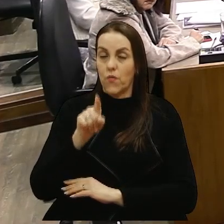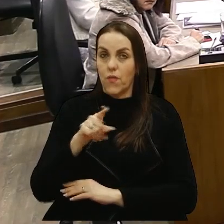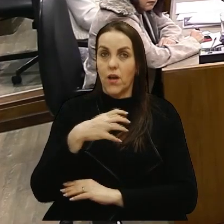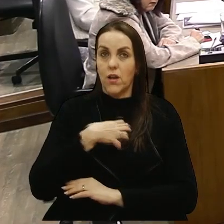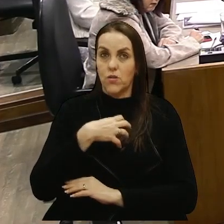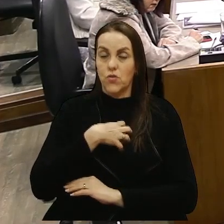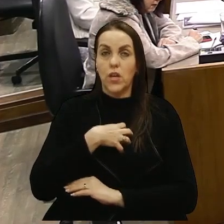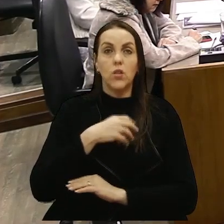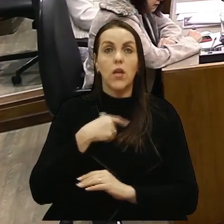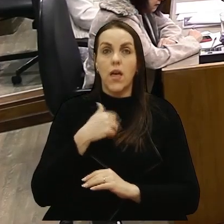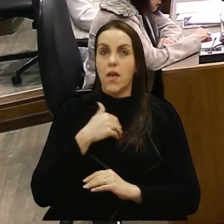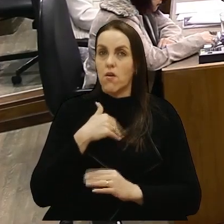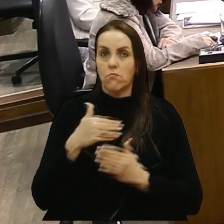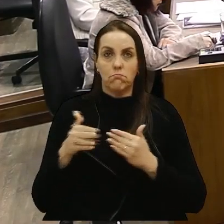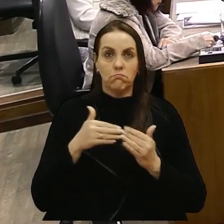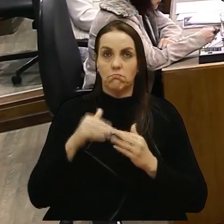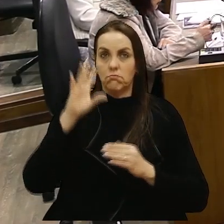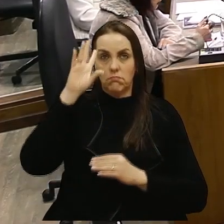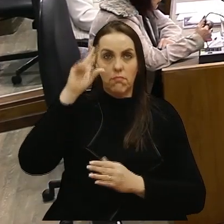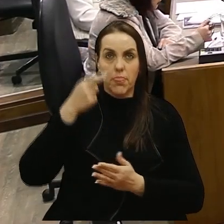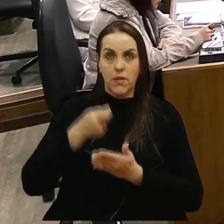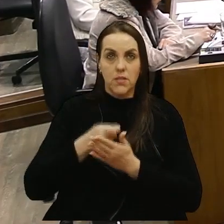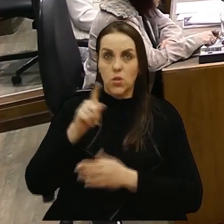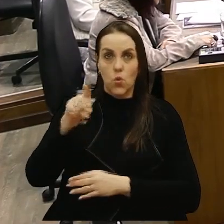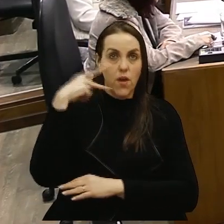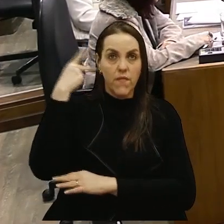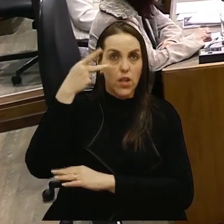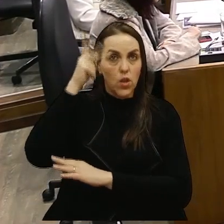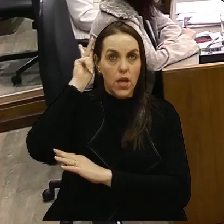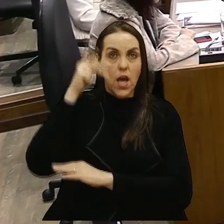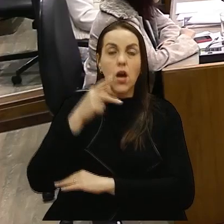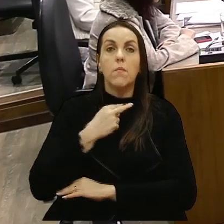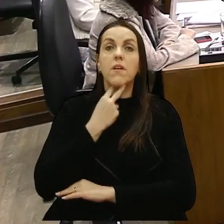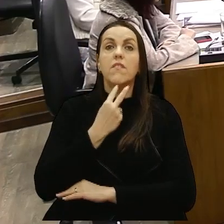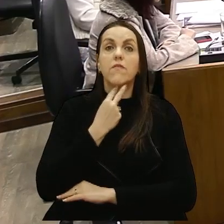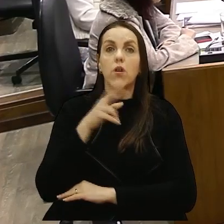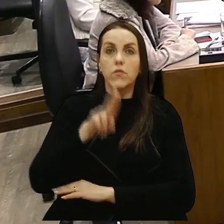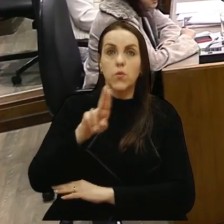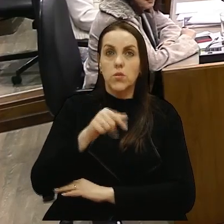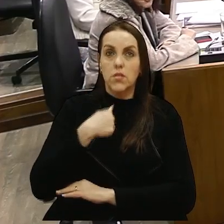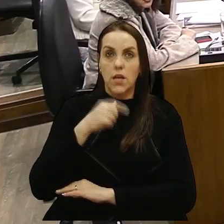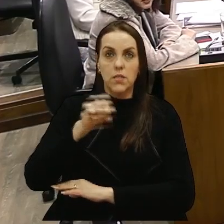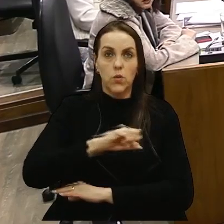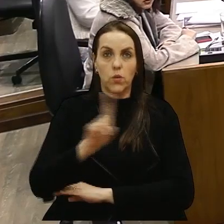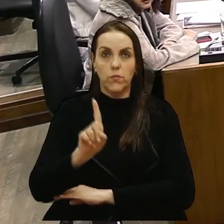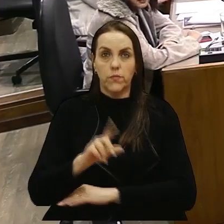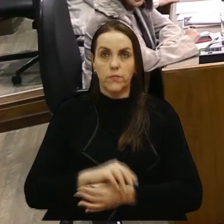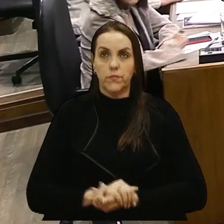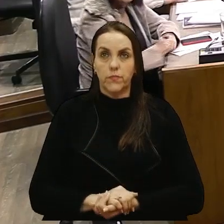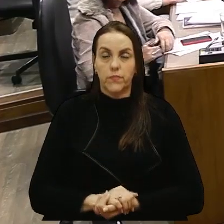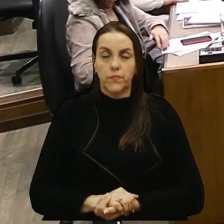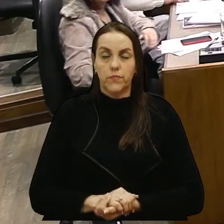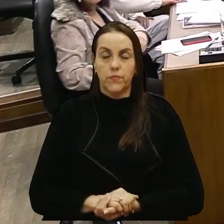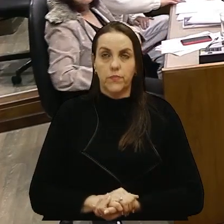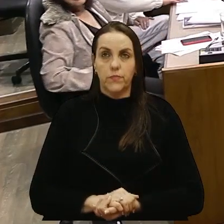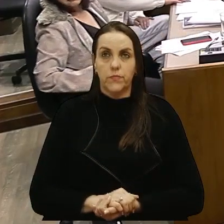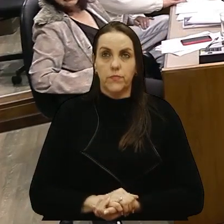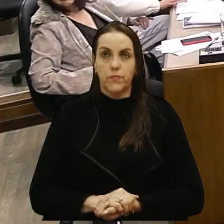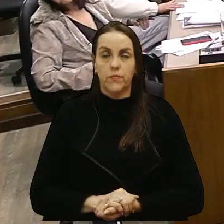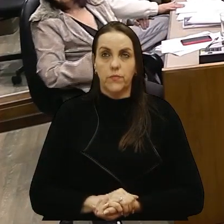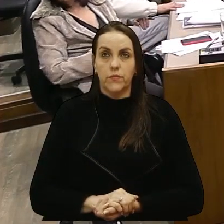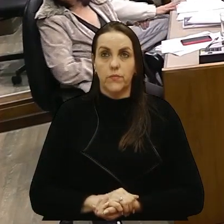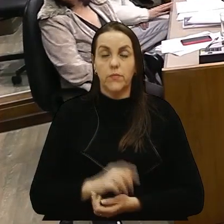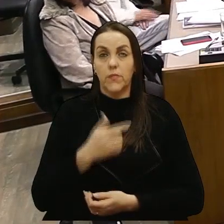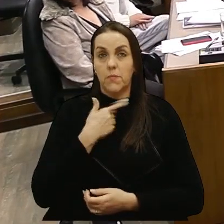ordem pronuncio aqui, é como eu presidente. decido. Não é o vereador Iago que vai dizer o meu tom de voz que eu tenho que usar ou não. Questão de ordem aqui. Pois não, só... Ela me chamou